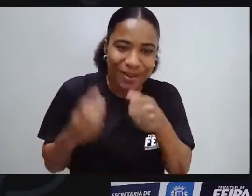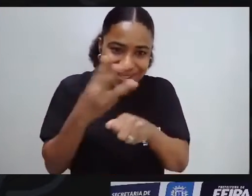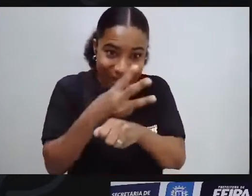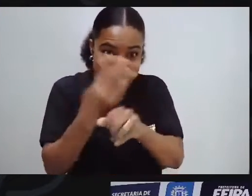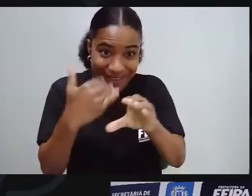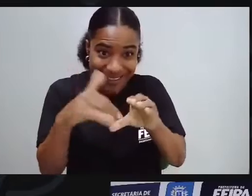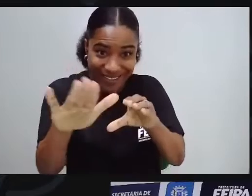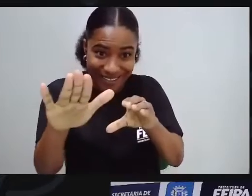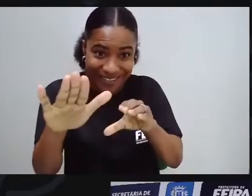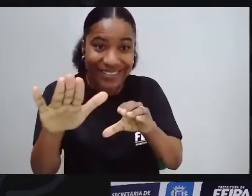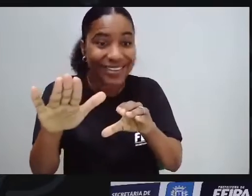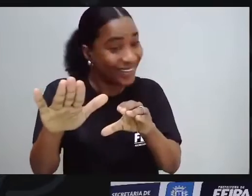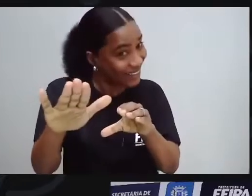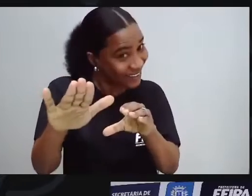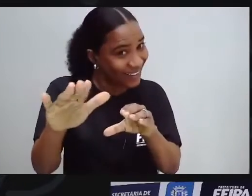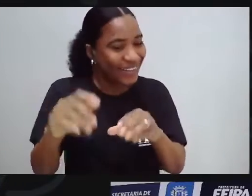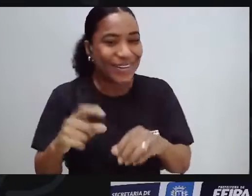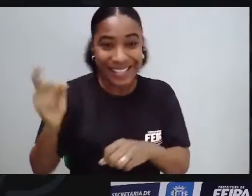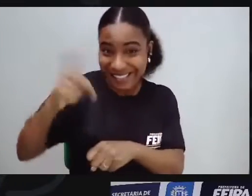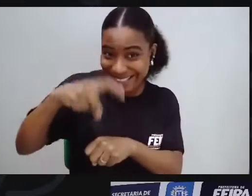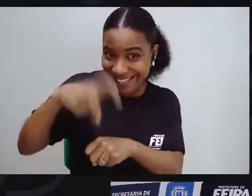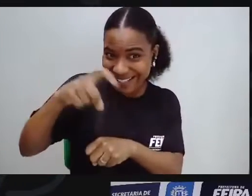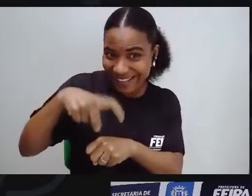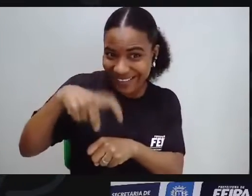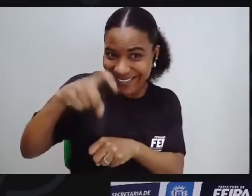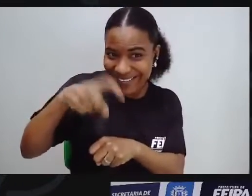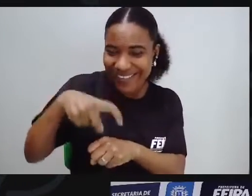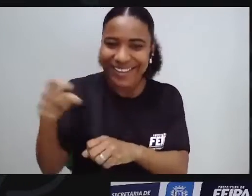o vídeo no Tik Tok